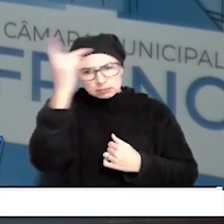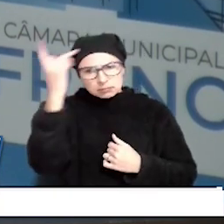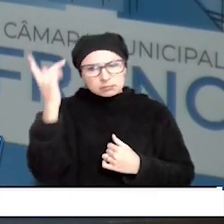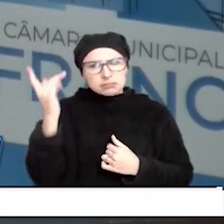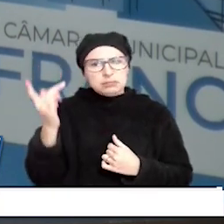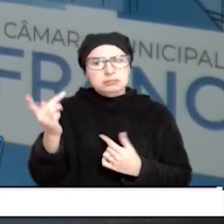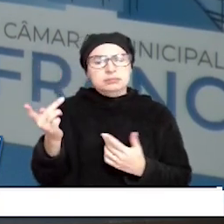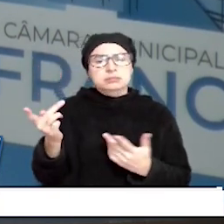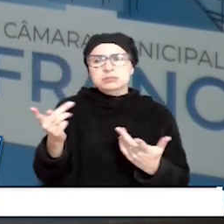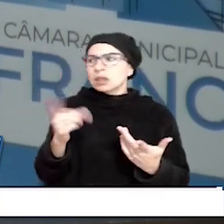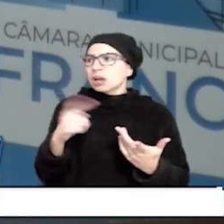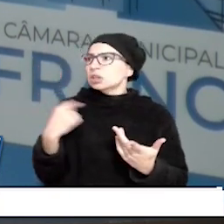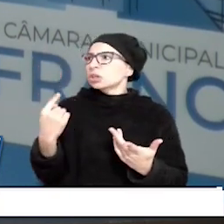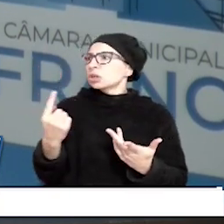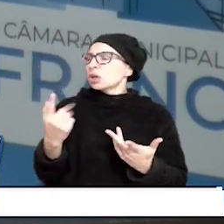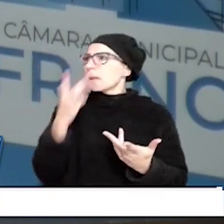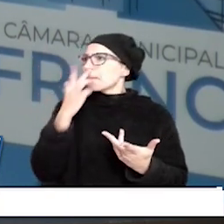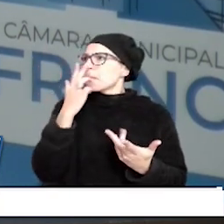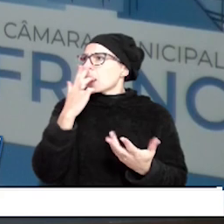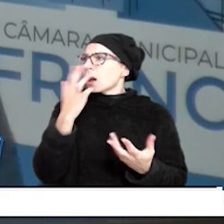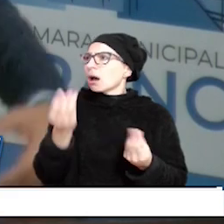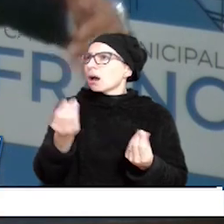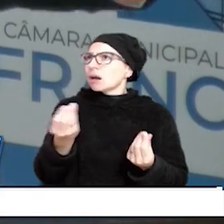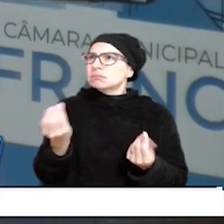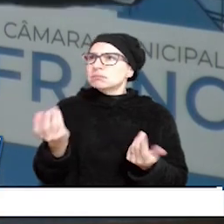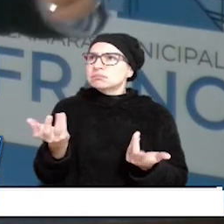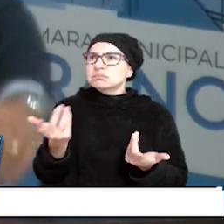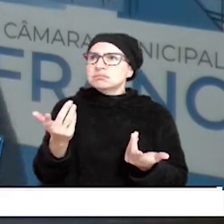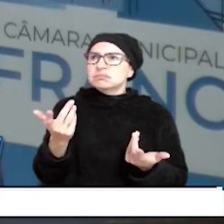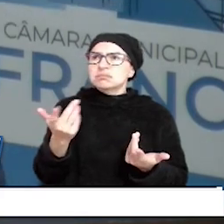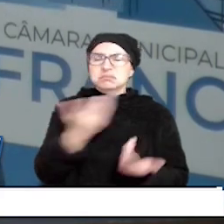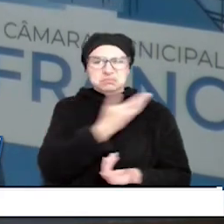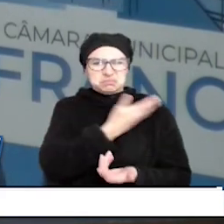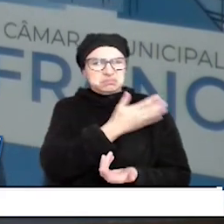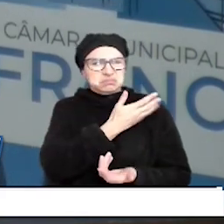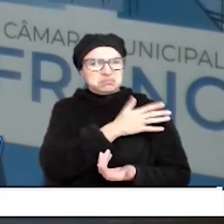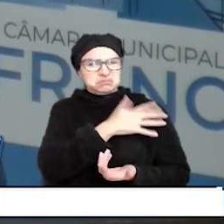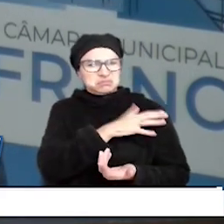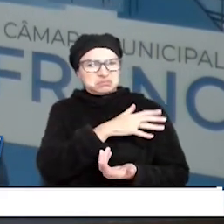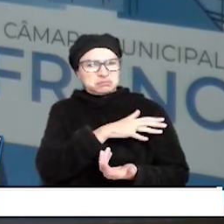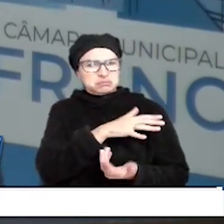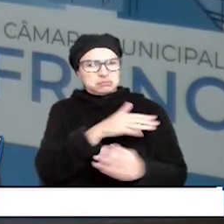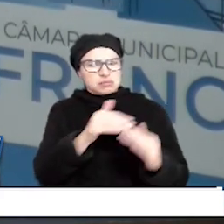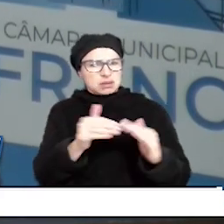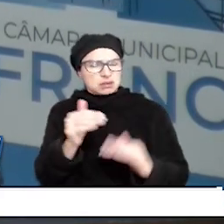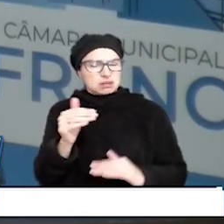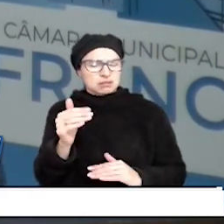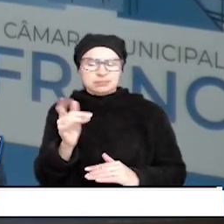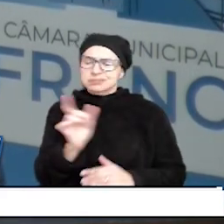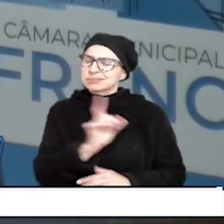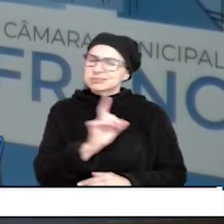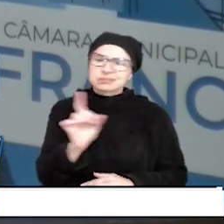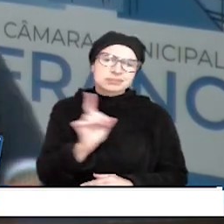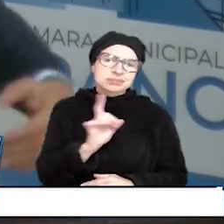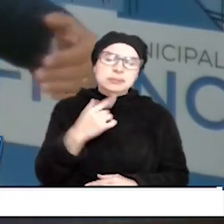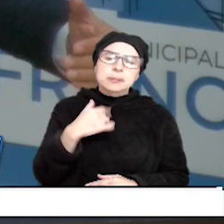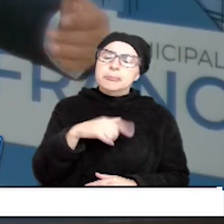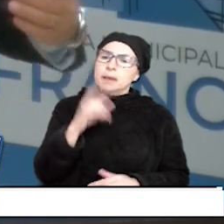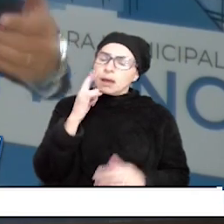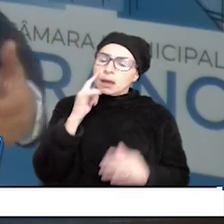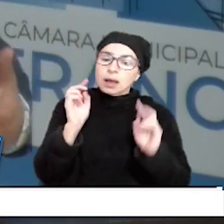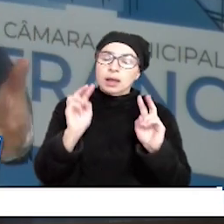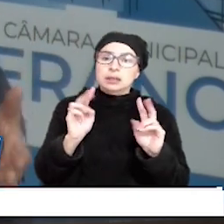como se nós fôssemos, de alguma forma, discriminatórios. Isso não existe. Nós precisamos nos atentar, por exemplo,